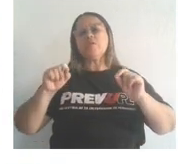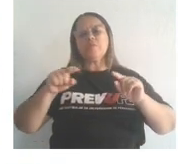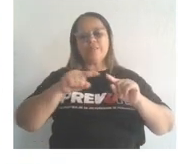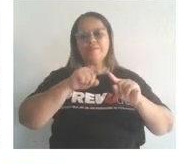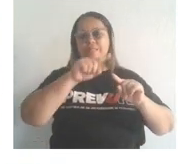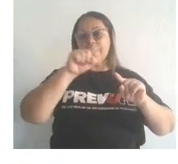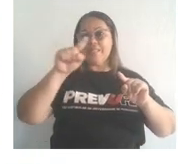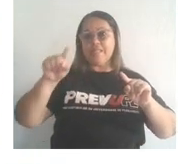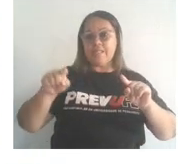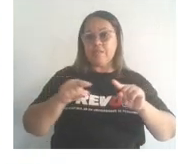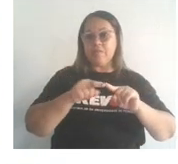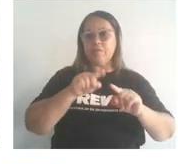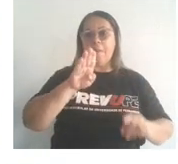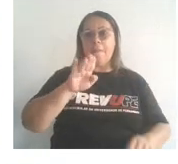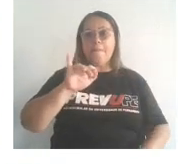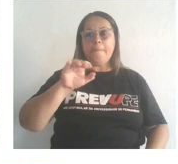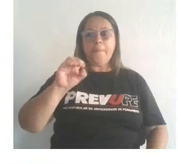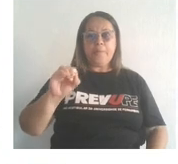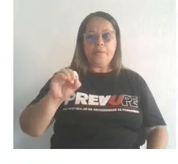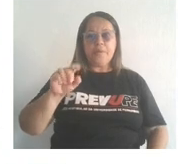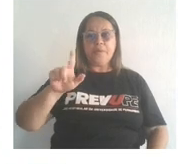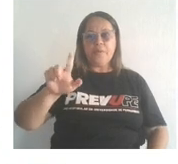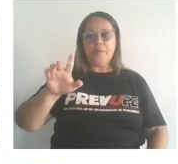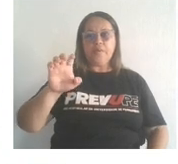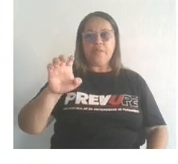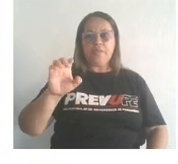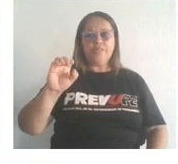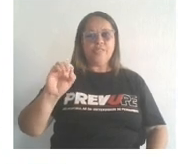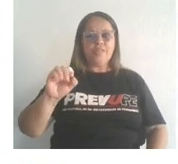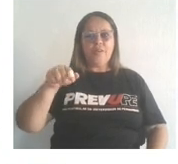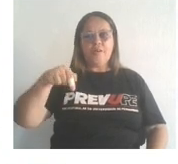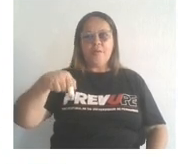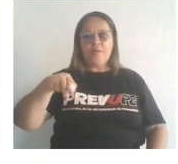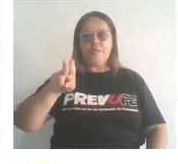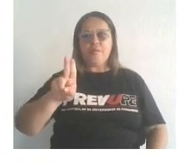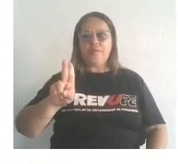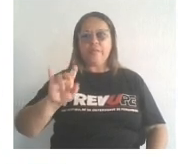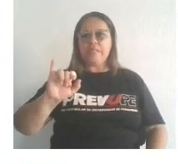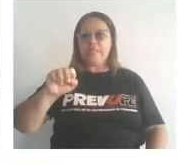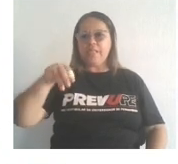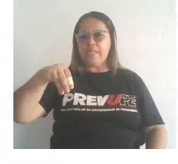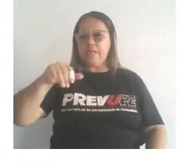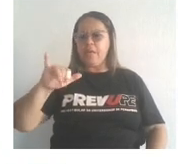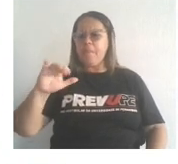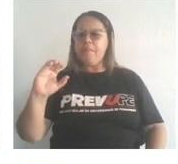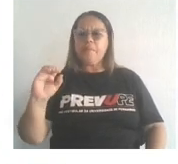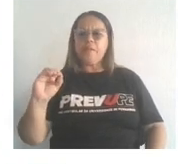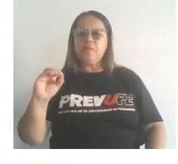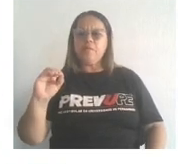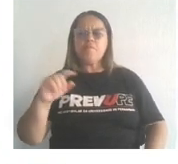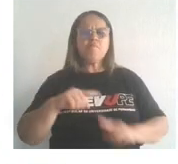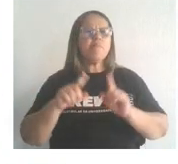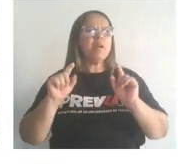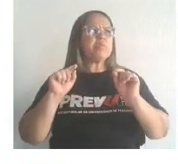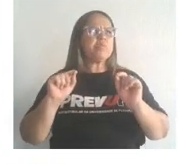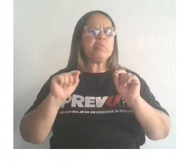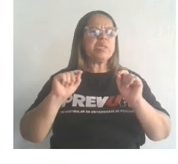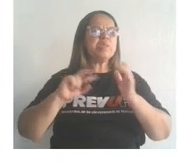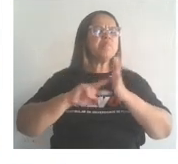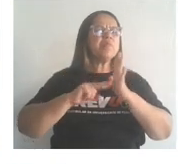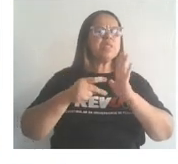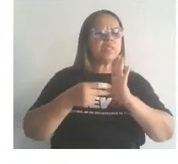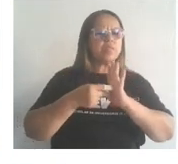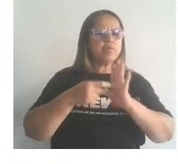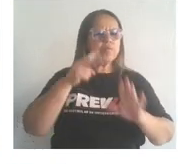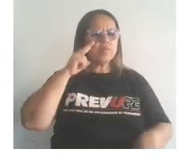ciclos biogeoquímicos, tá? Como o tema está falando, pessoal, são ciclos. Então você já está tendo a ideia aí de um